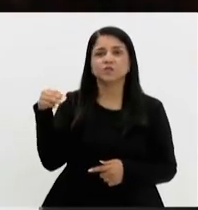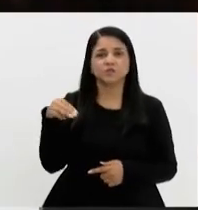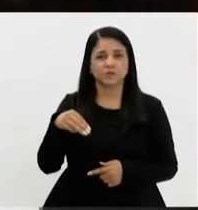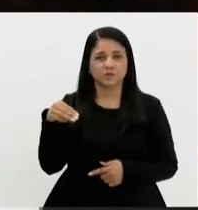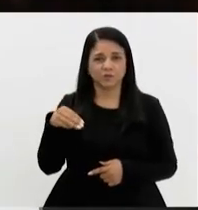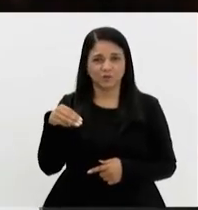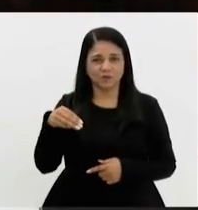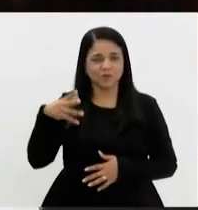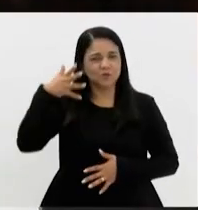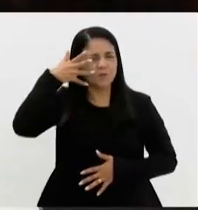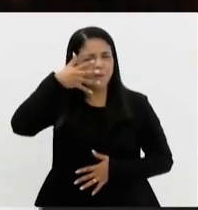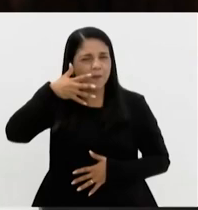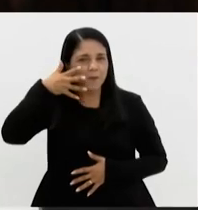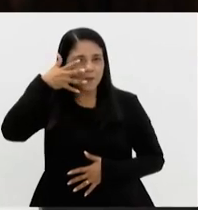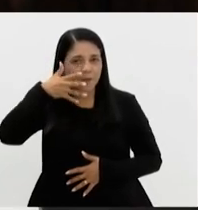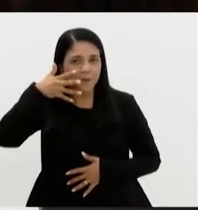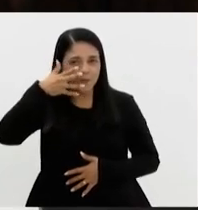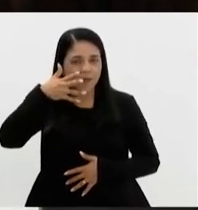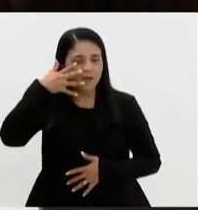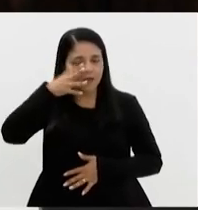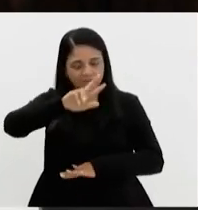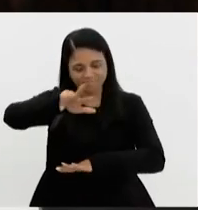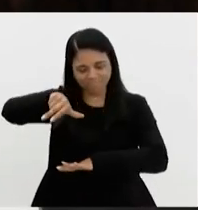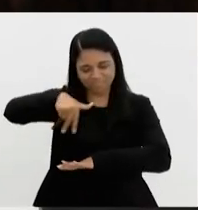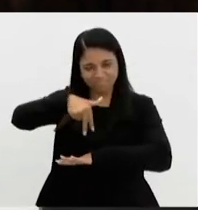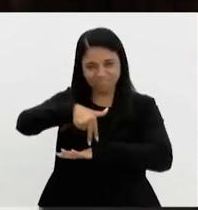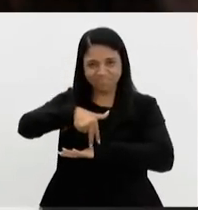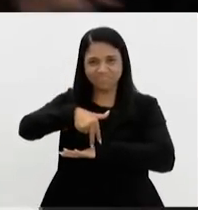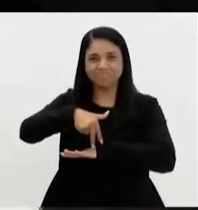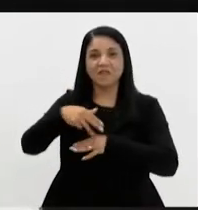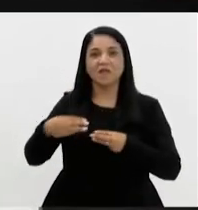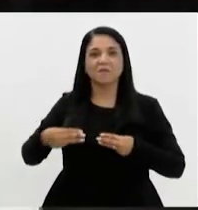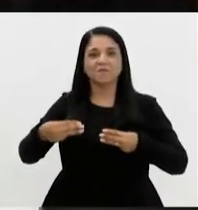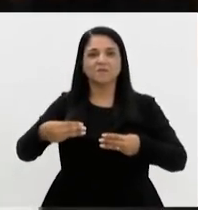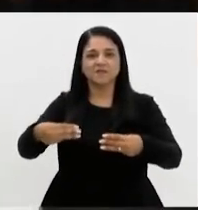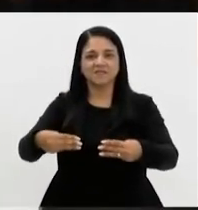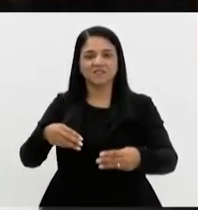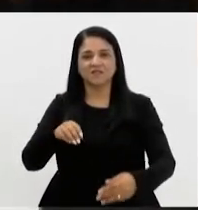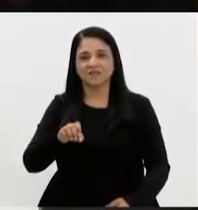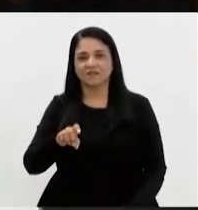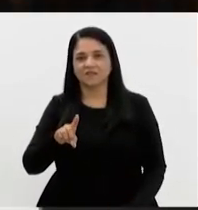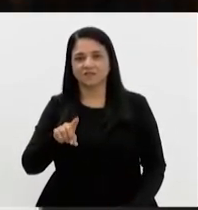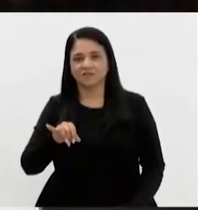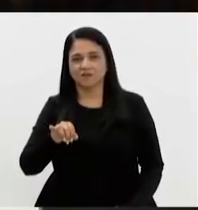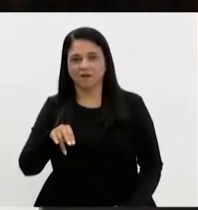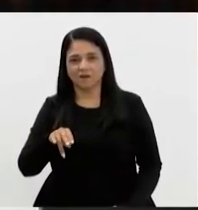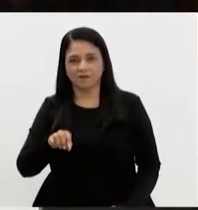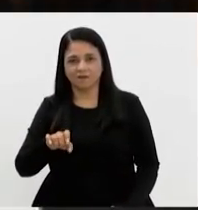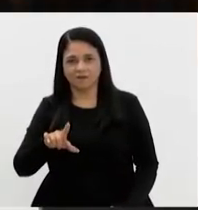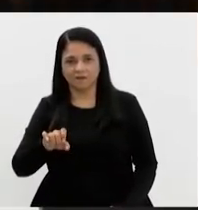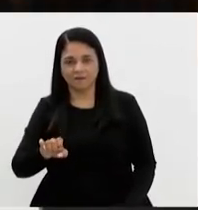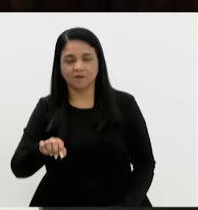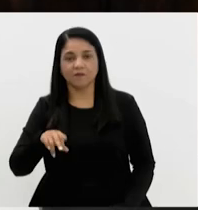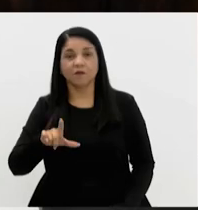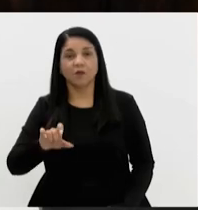a sua exposição a ministra Edilene Lobo eh